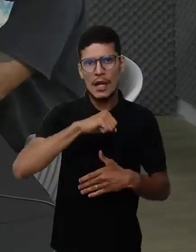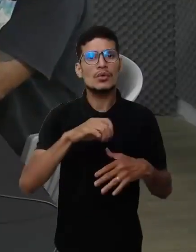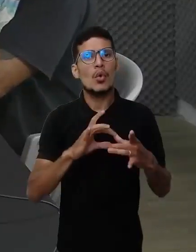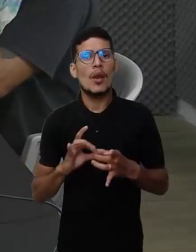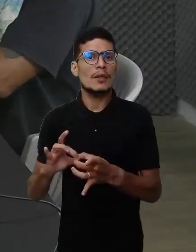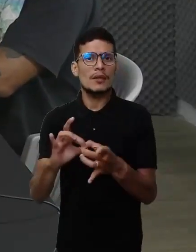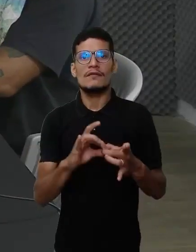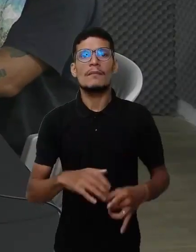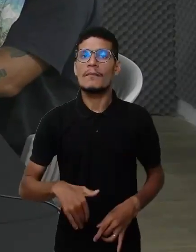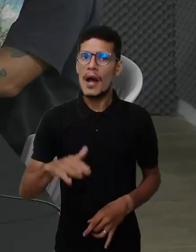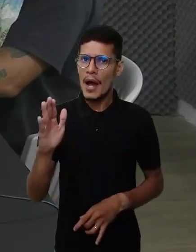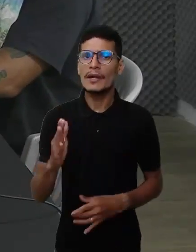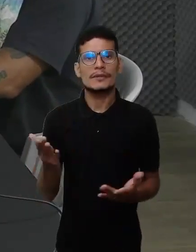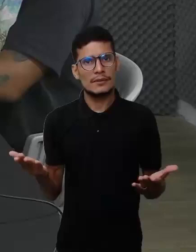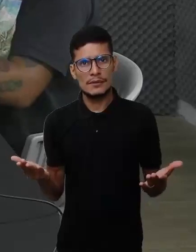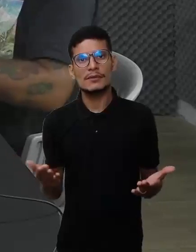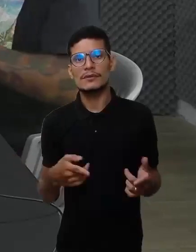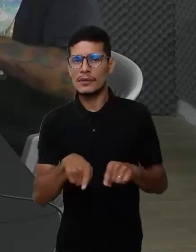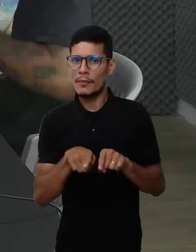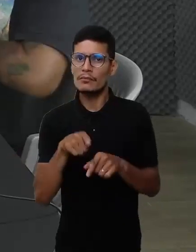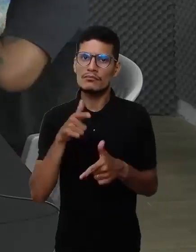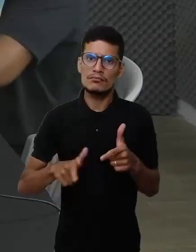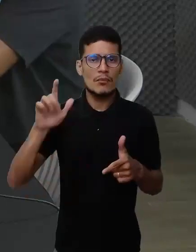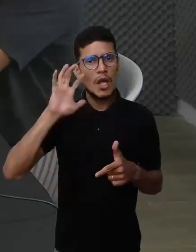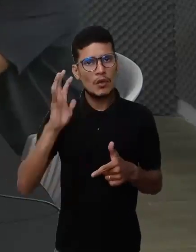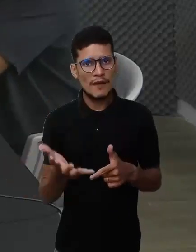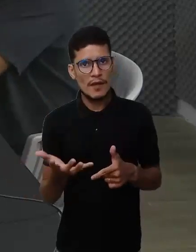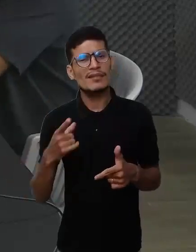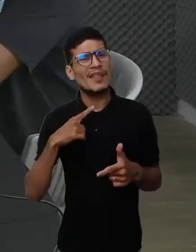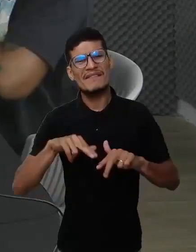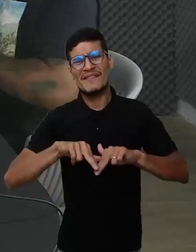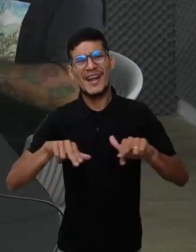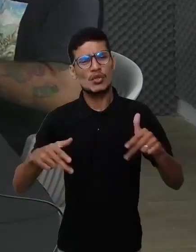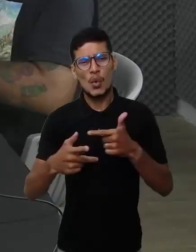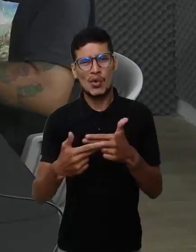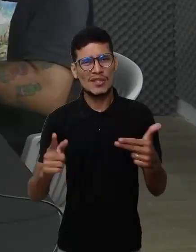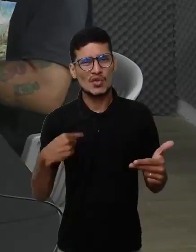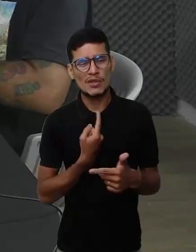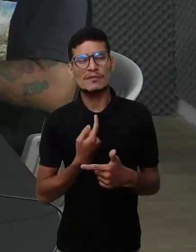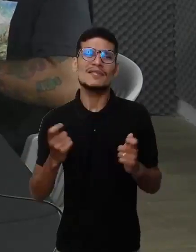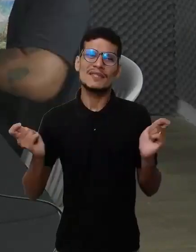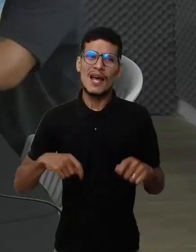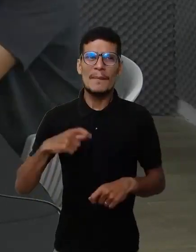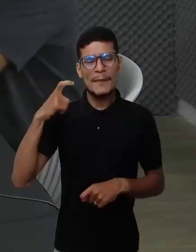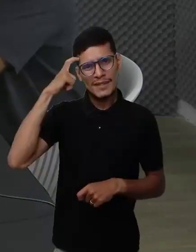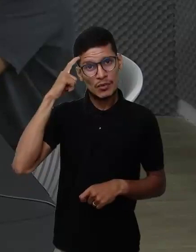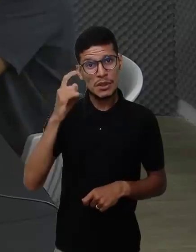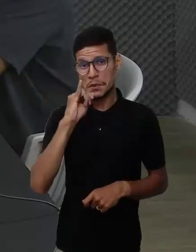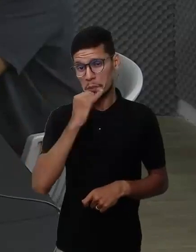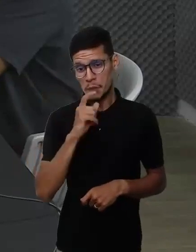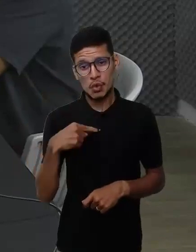sim. coletiva, Currículo é né? A poder, partir de currículo é resolução de território. problemas. Isso. Então, tem tantas coisas que a gente poderia estar pensando. Infelizmente, hoje a gente está tão